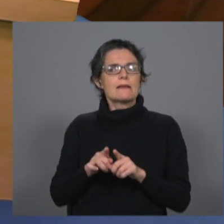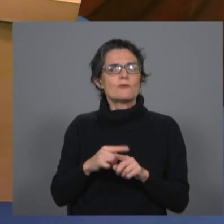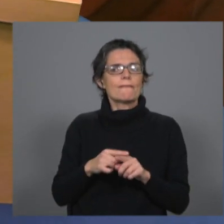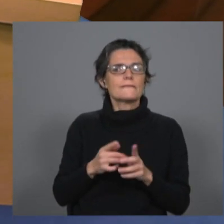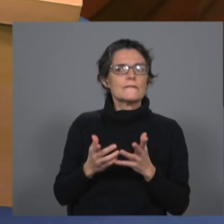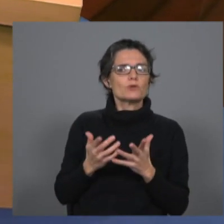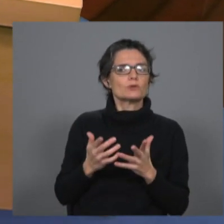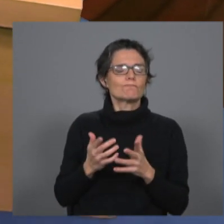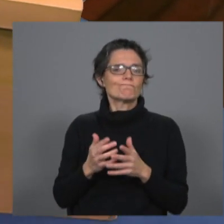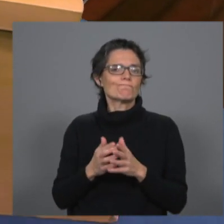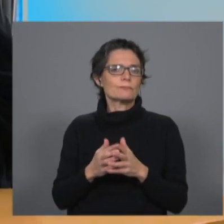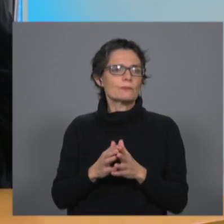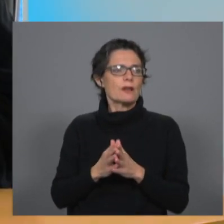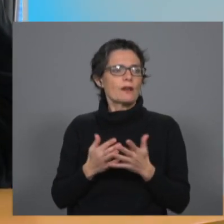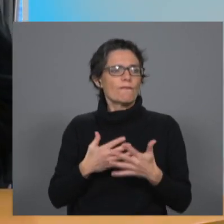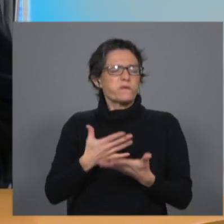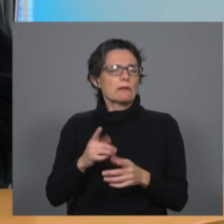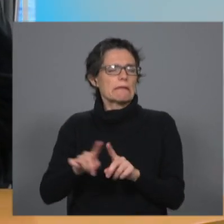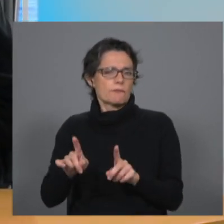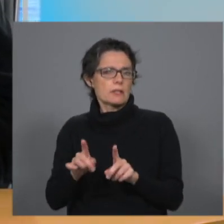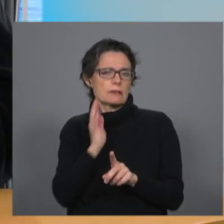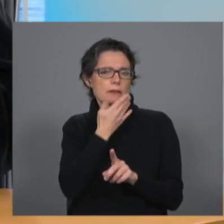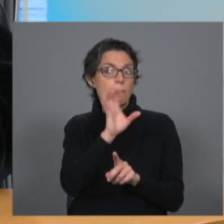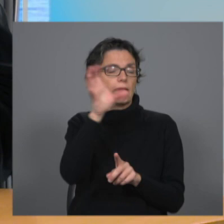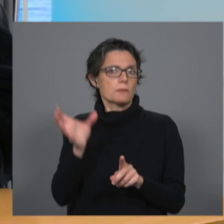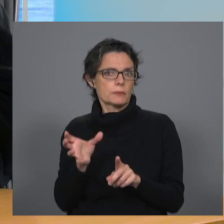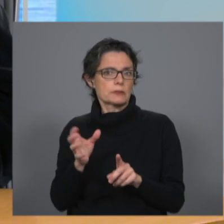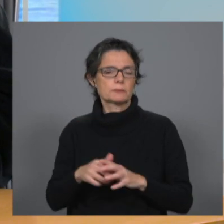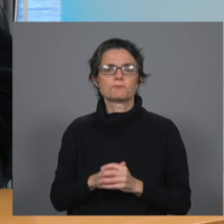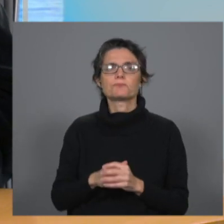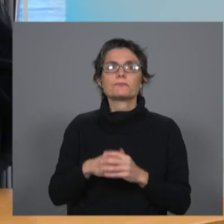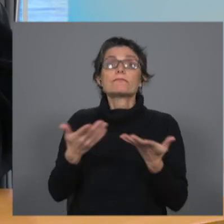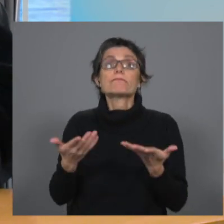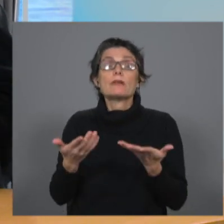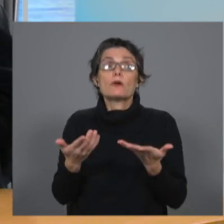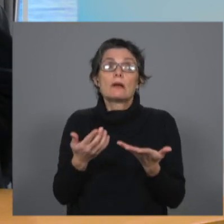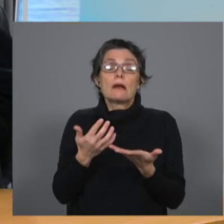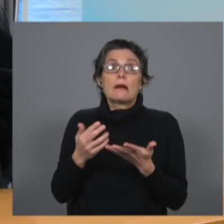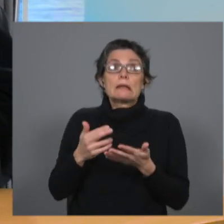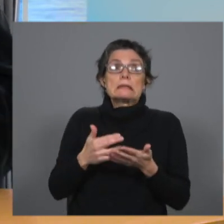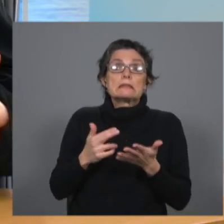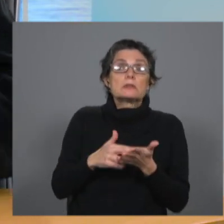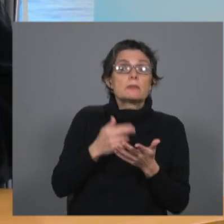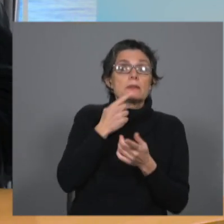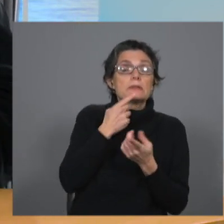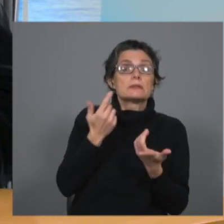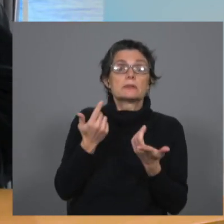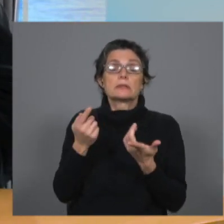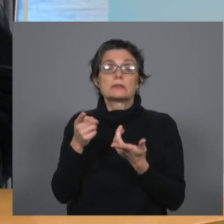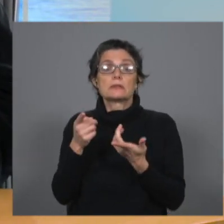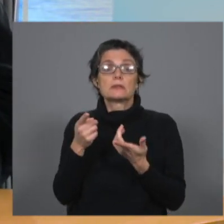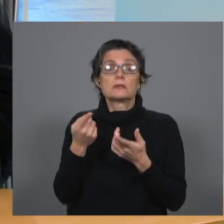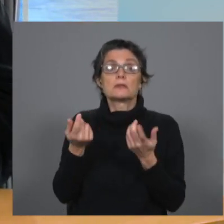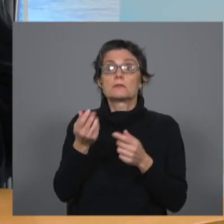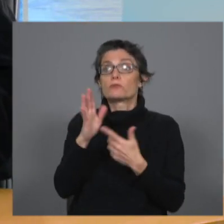como a relação com os Estados Unidos, agora num novo panorama. Há que ver o que é que foi realmente alcançado num acordo em dezembro com a